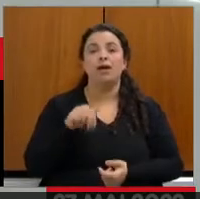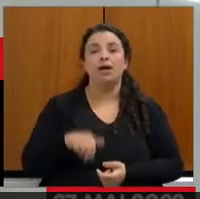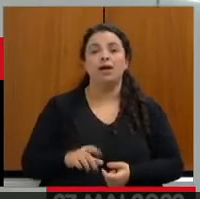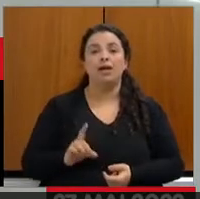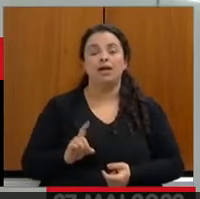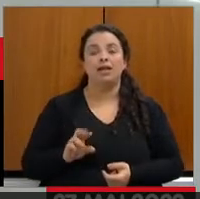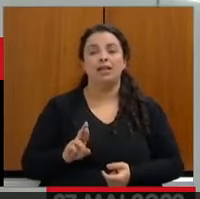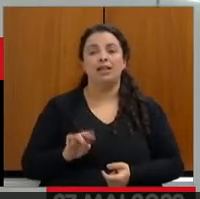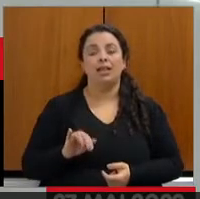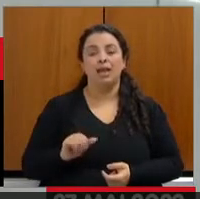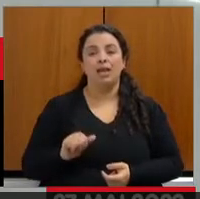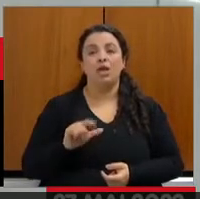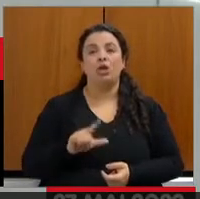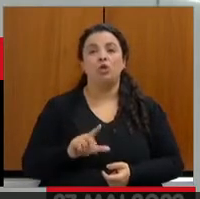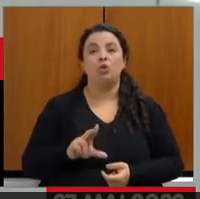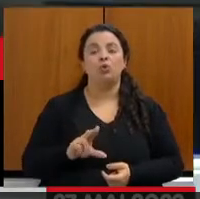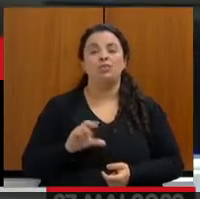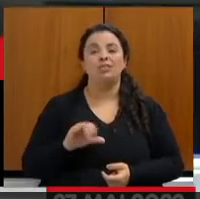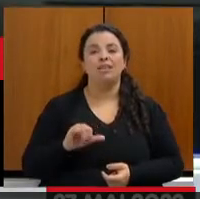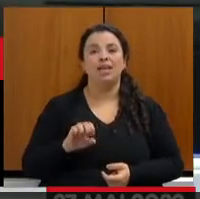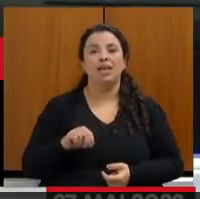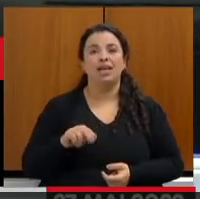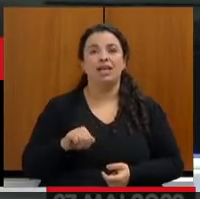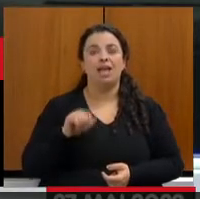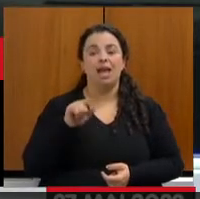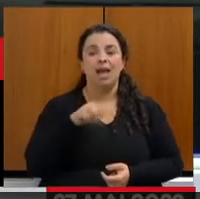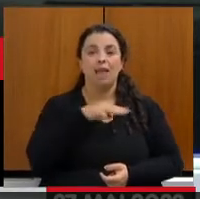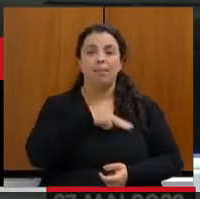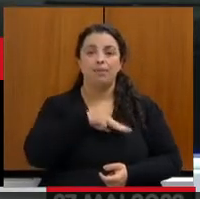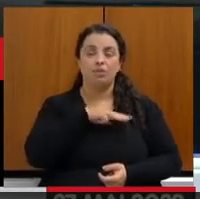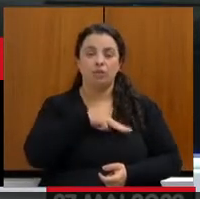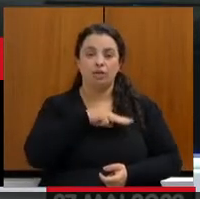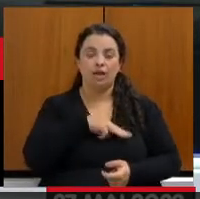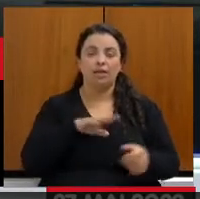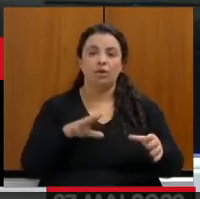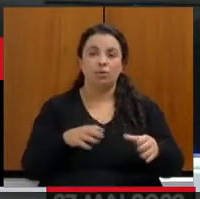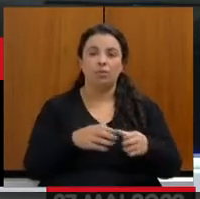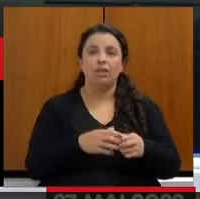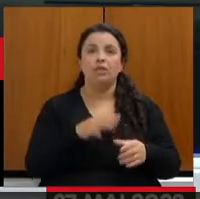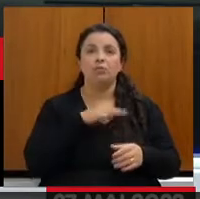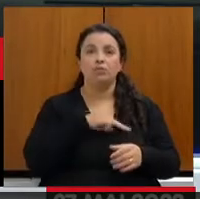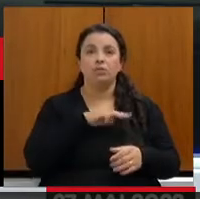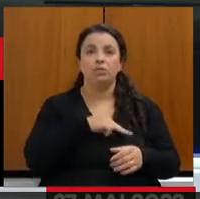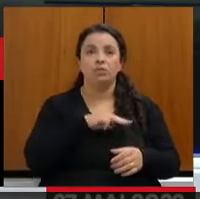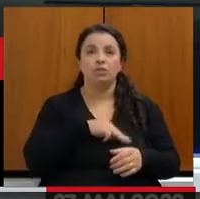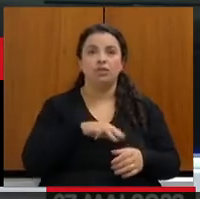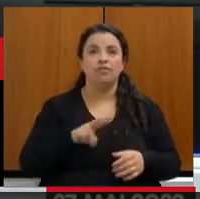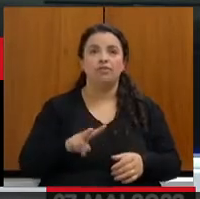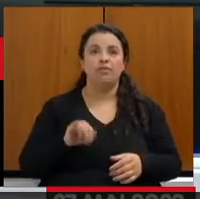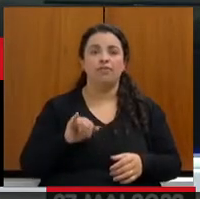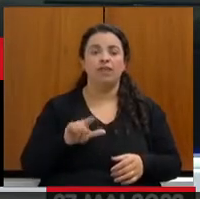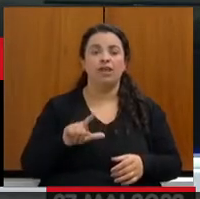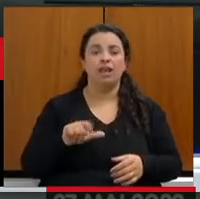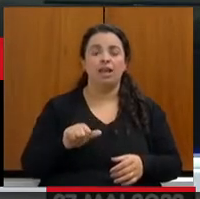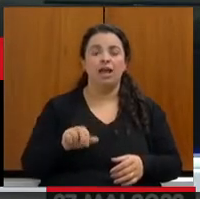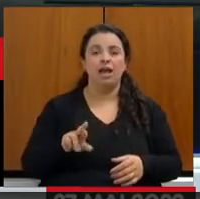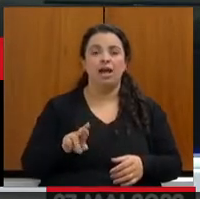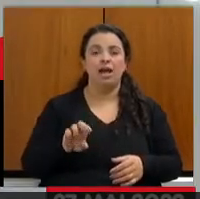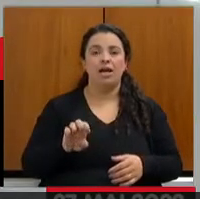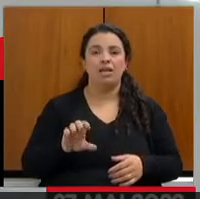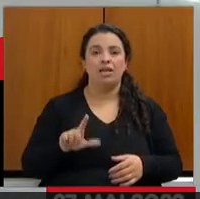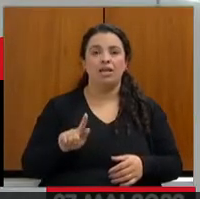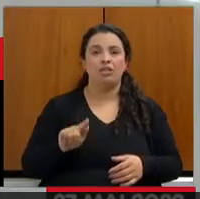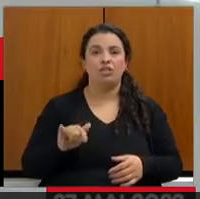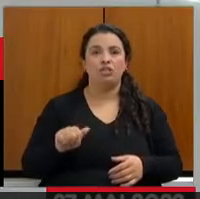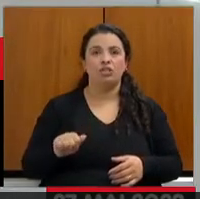Luciene ela que é missionária missionária da Comunidade Missionária Vila Régia aqui em Belo